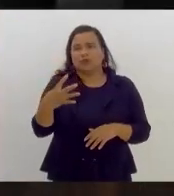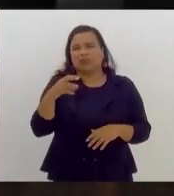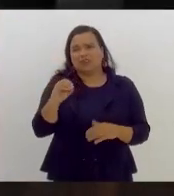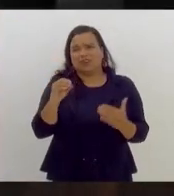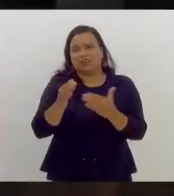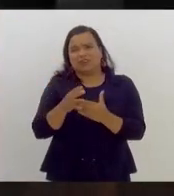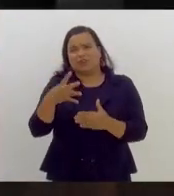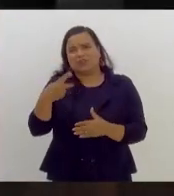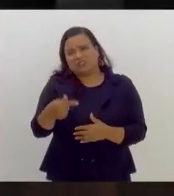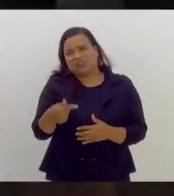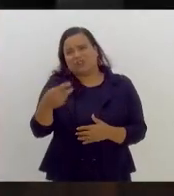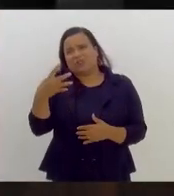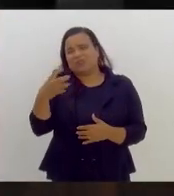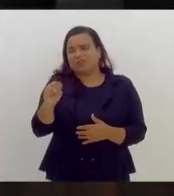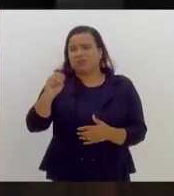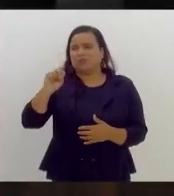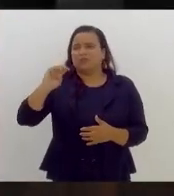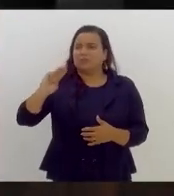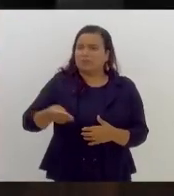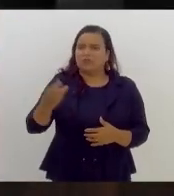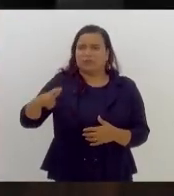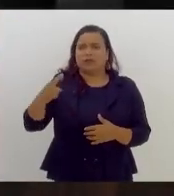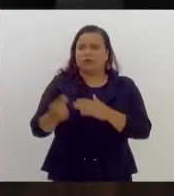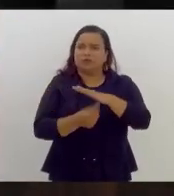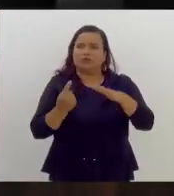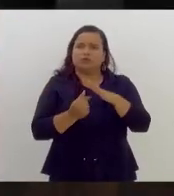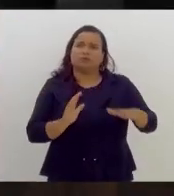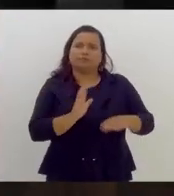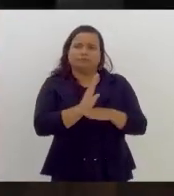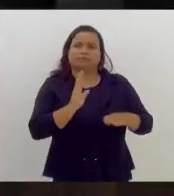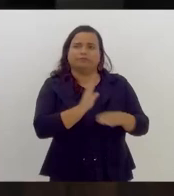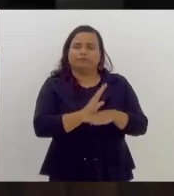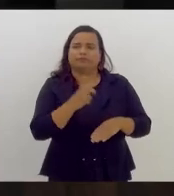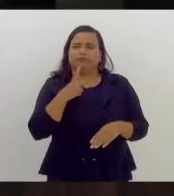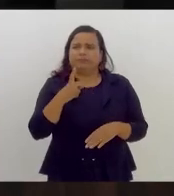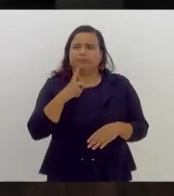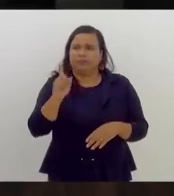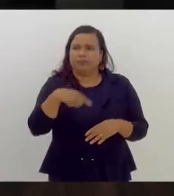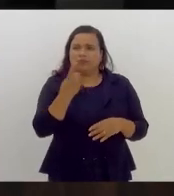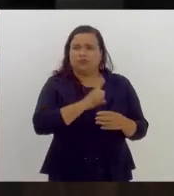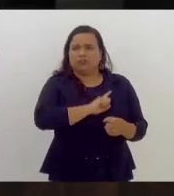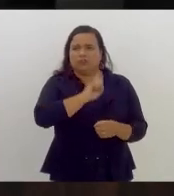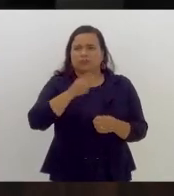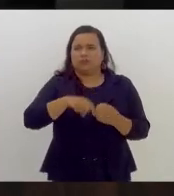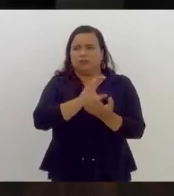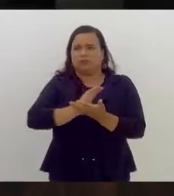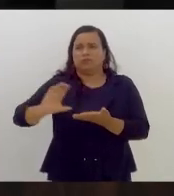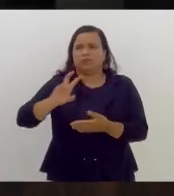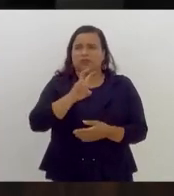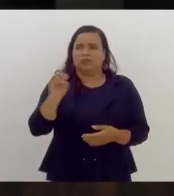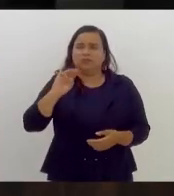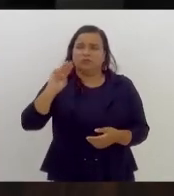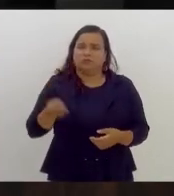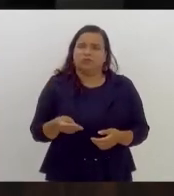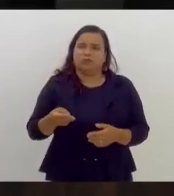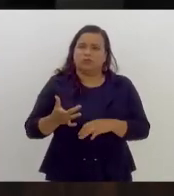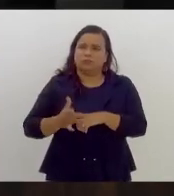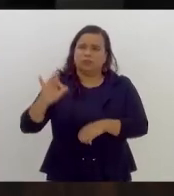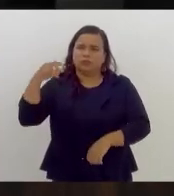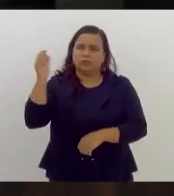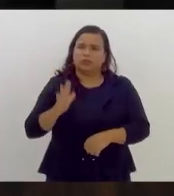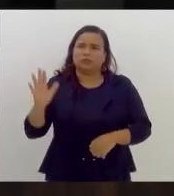a 48 milhões de reais para o fundo. E nós vamos devolver essa semana 500 milhões de reais para o